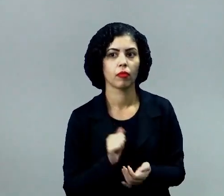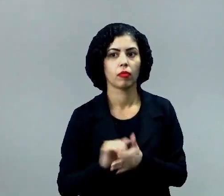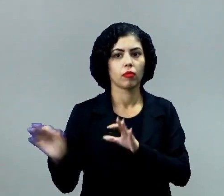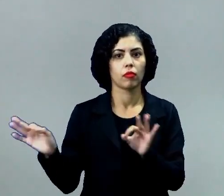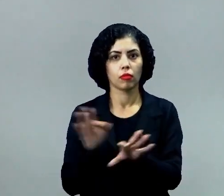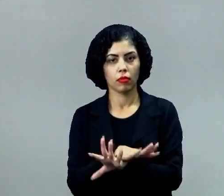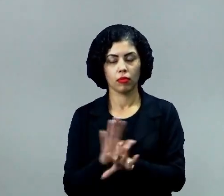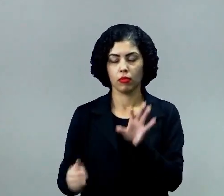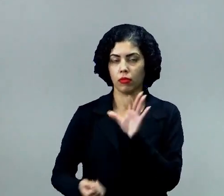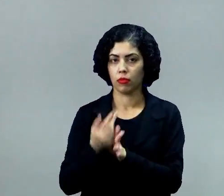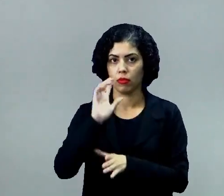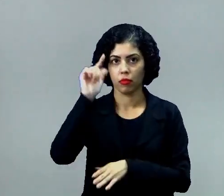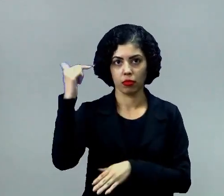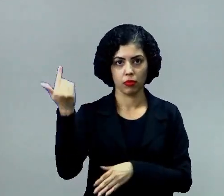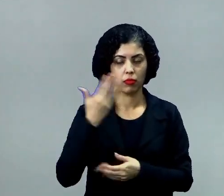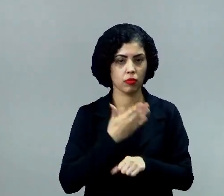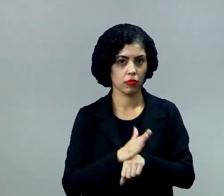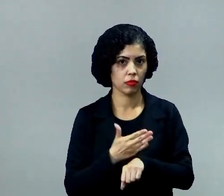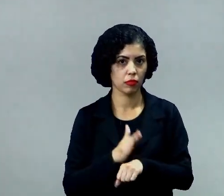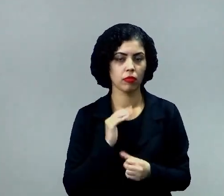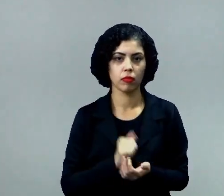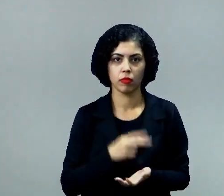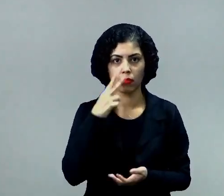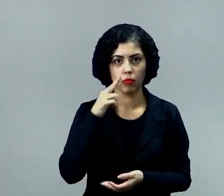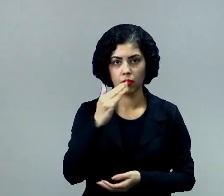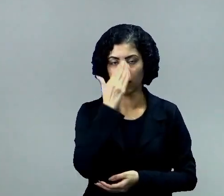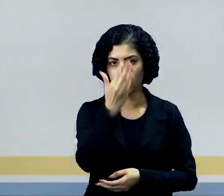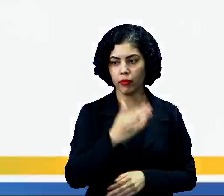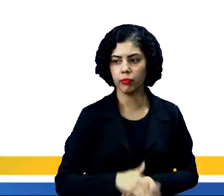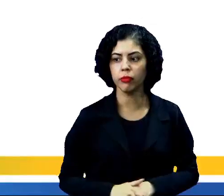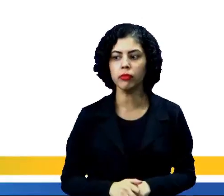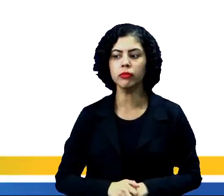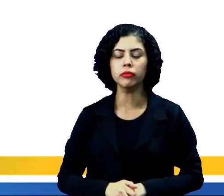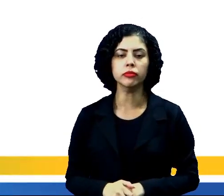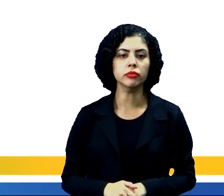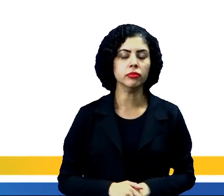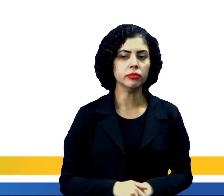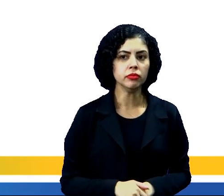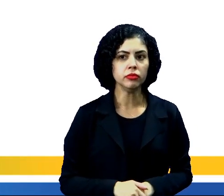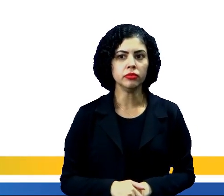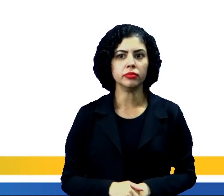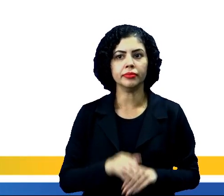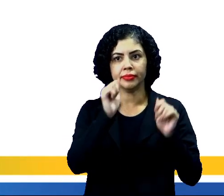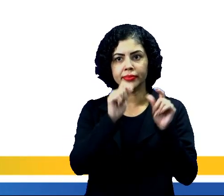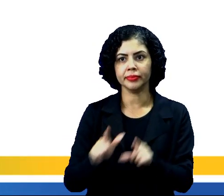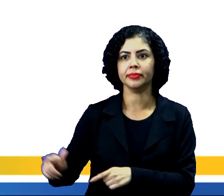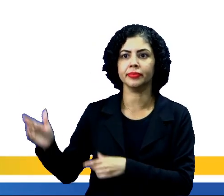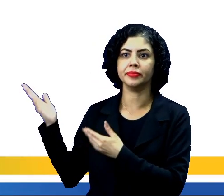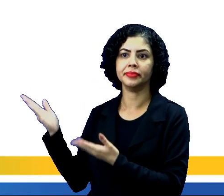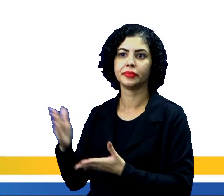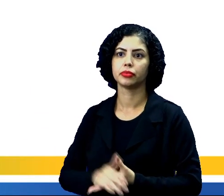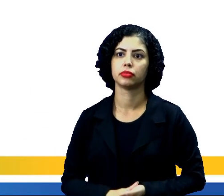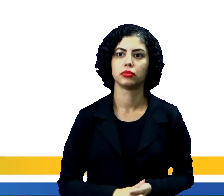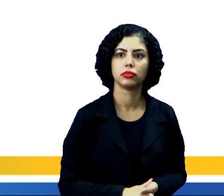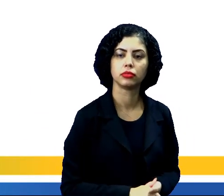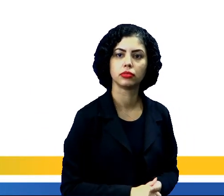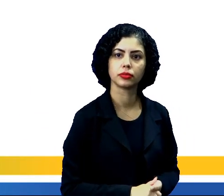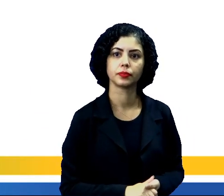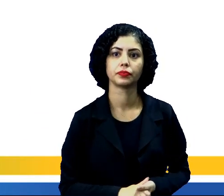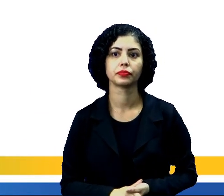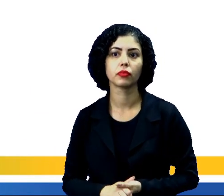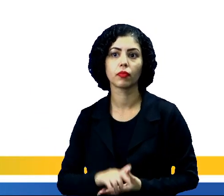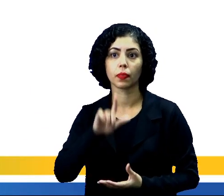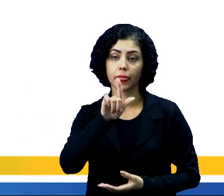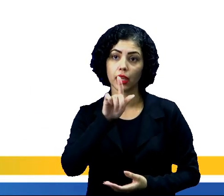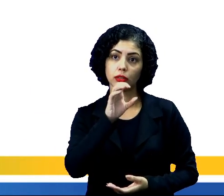ela acaba gerando outros tipos de práticas que a gente vai ver mais à frente. Então, olhe na tela e vamos lá. Aqui temos já a